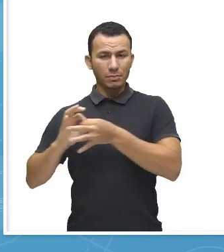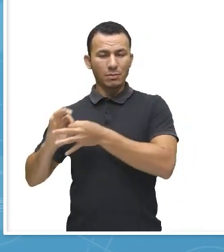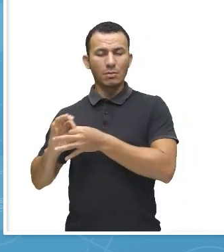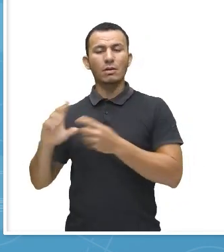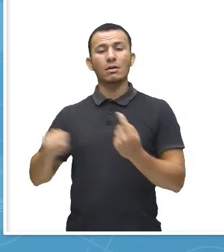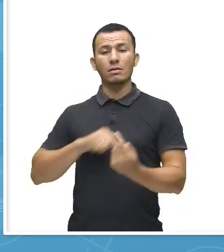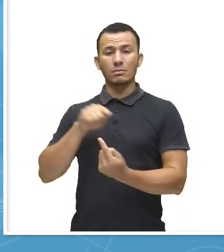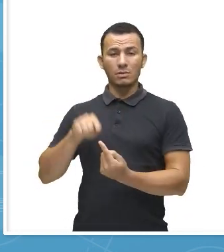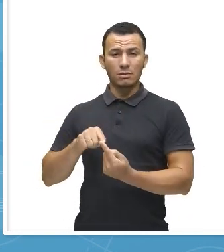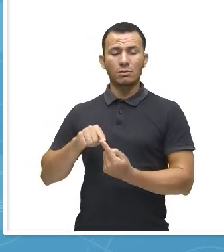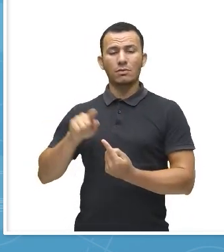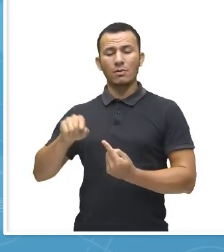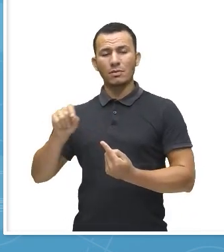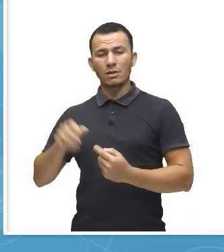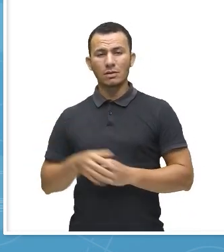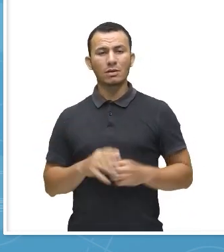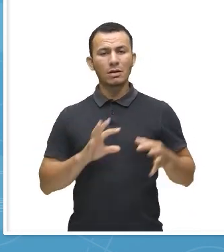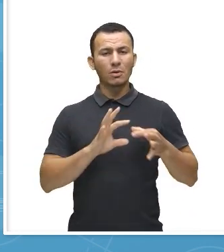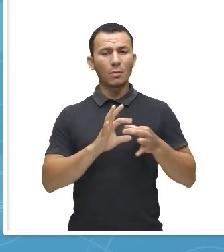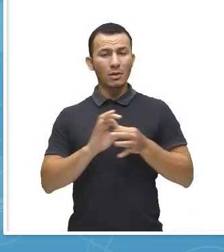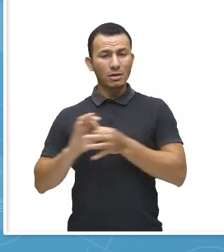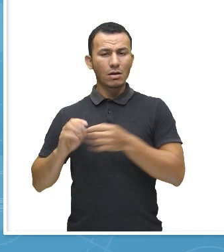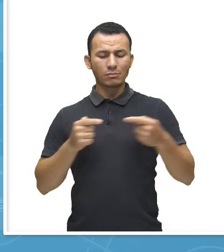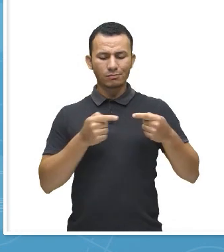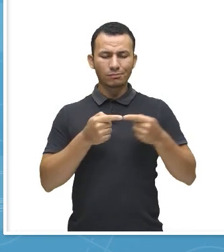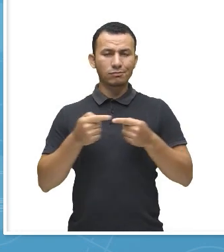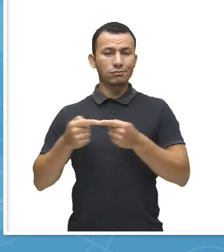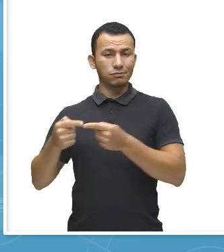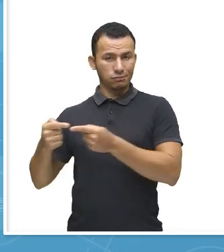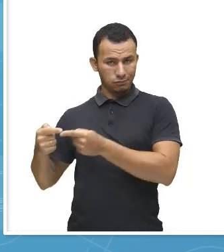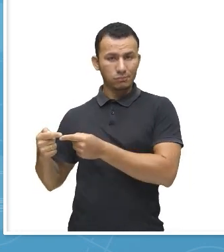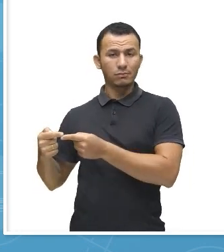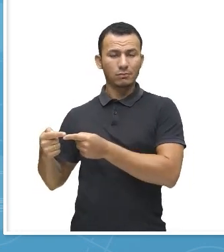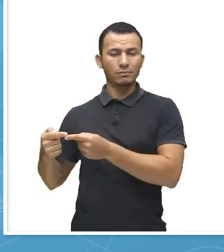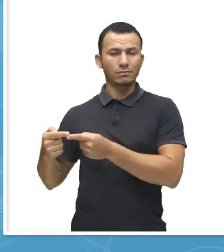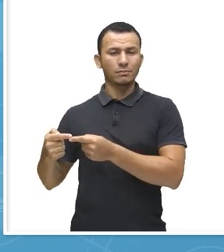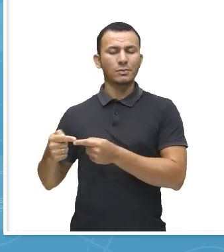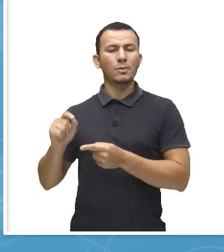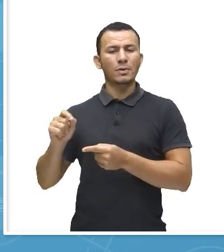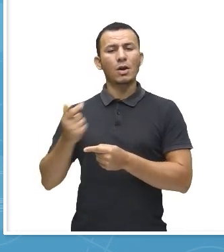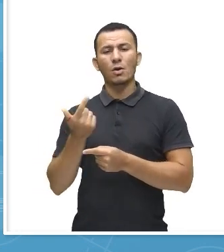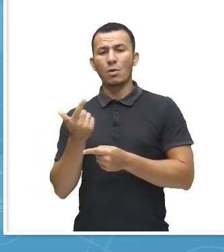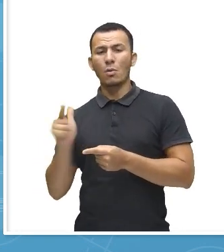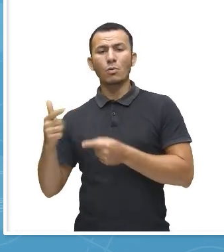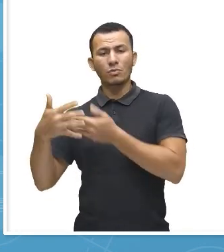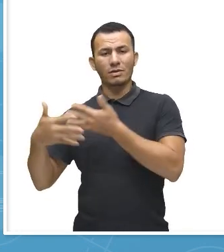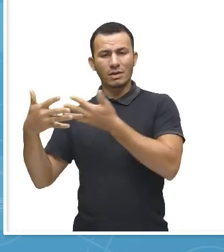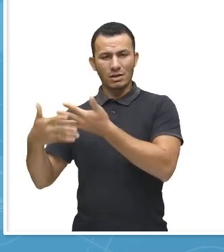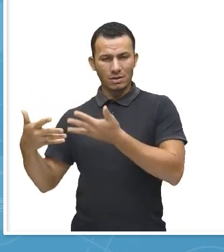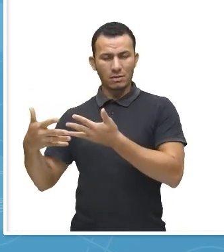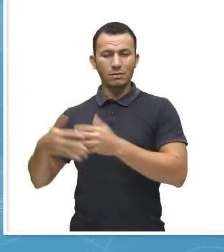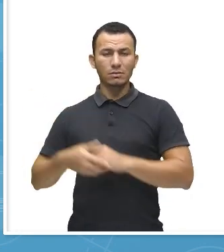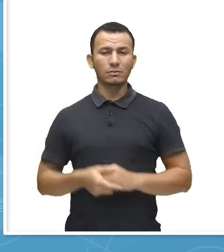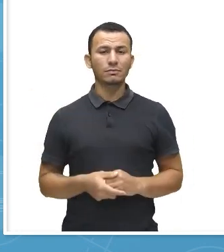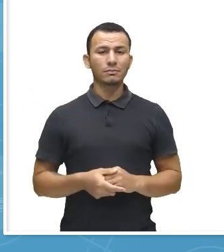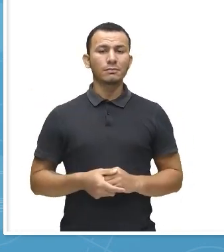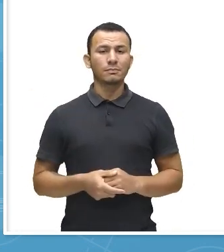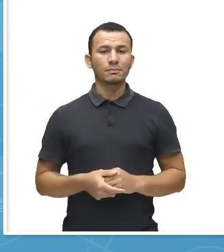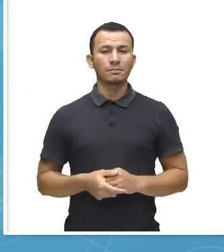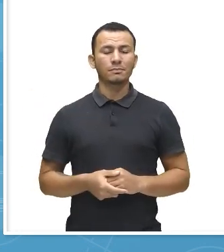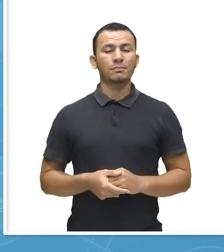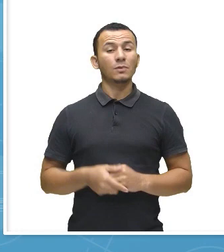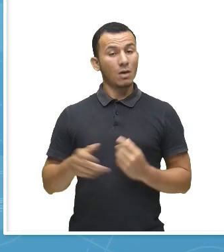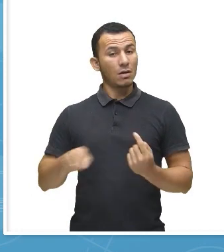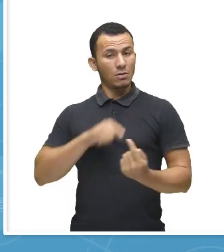função fazer essa conectividade, aí, essa conexão entre outros tecidos, né? Então, indica a